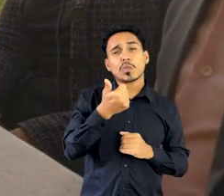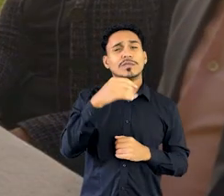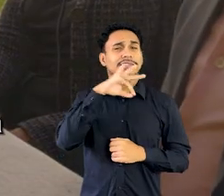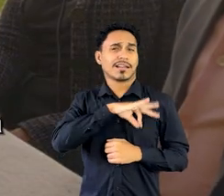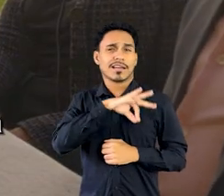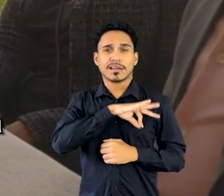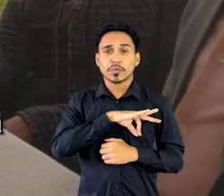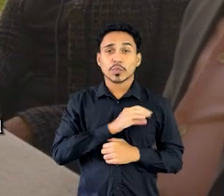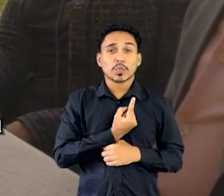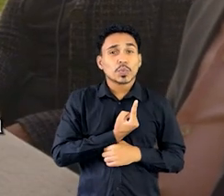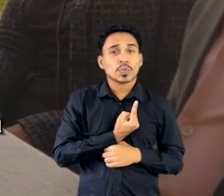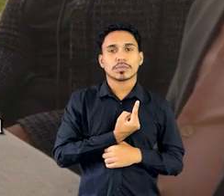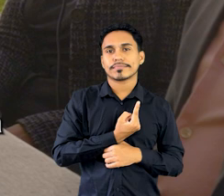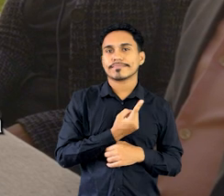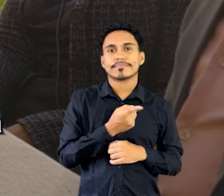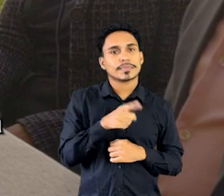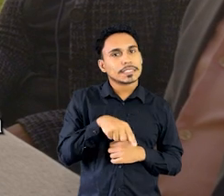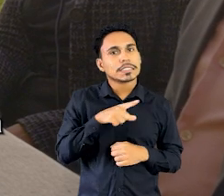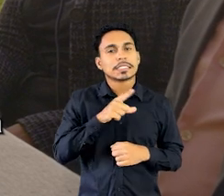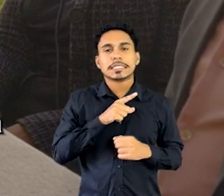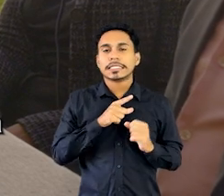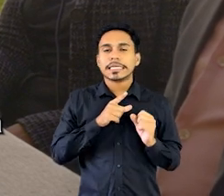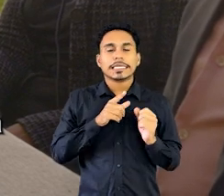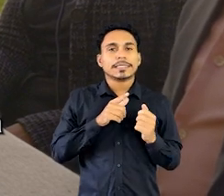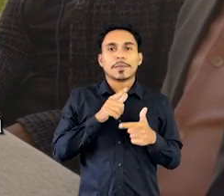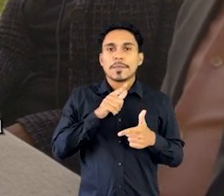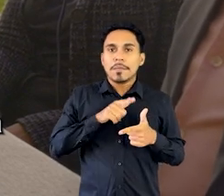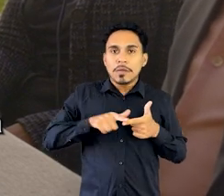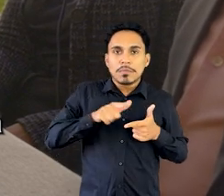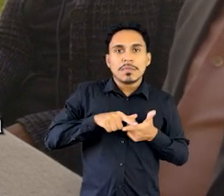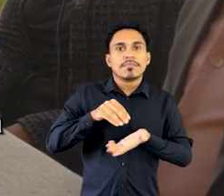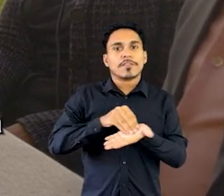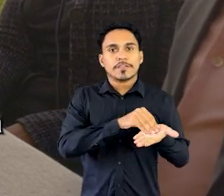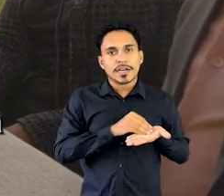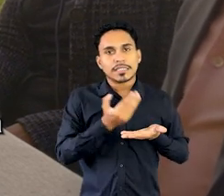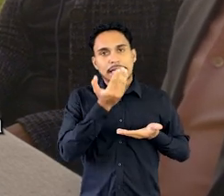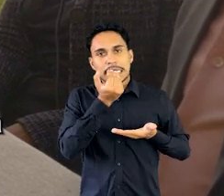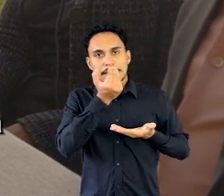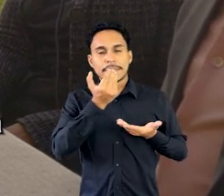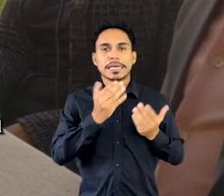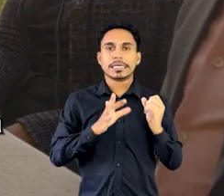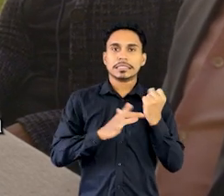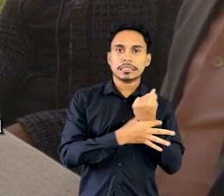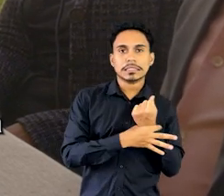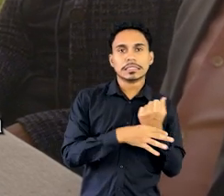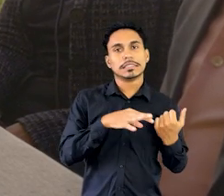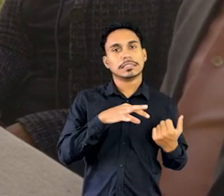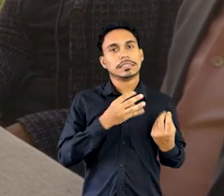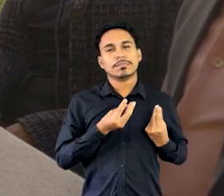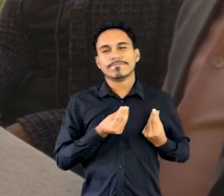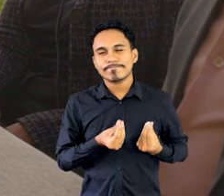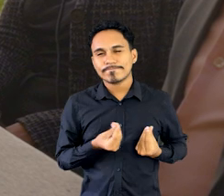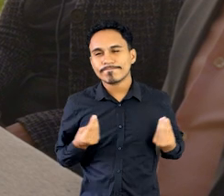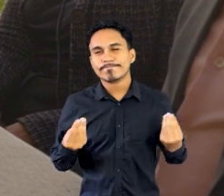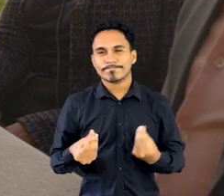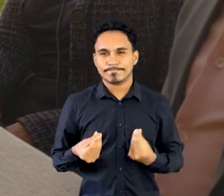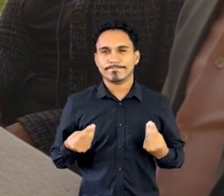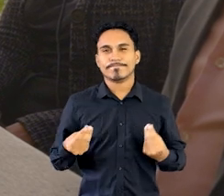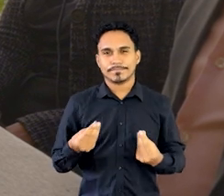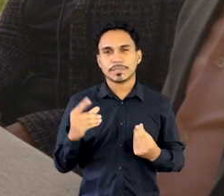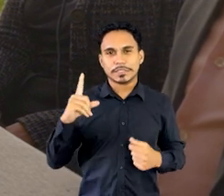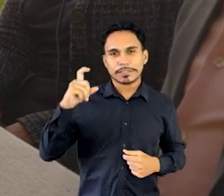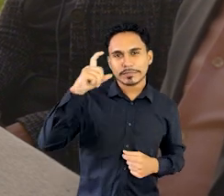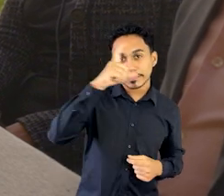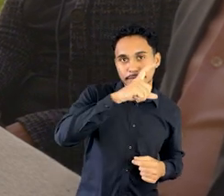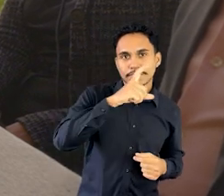média que é um aluno vulnerável como o cromar bem disse que tem uma insegurança alimentar que tem talvez esteja inserido num contexto social